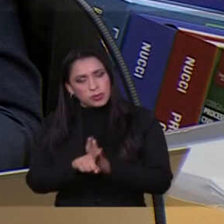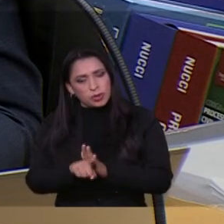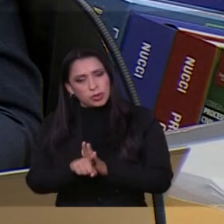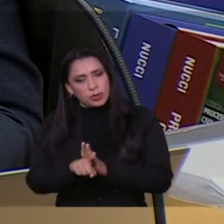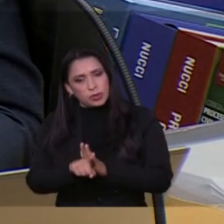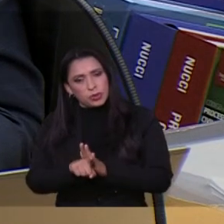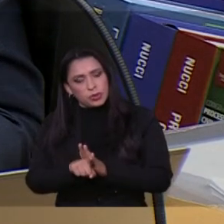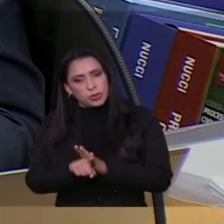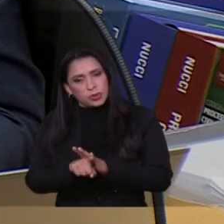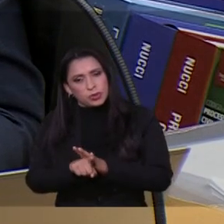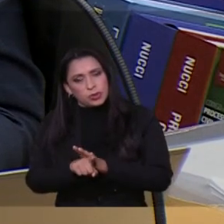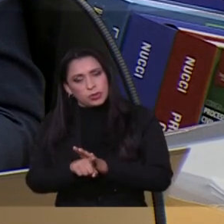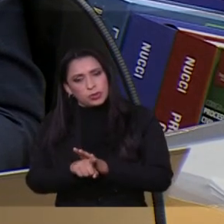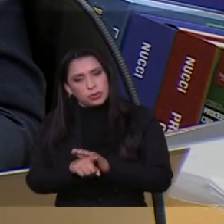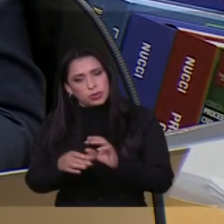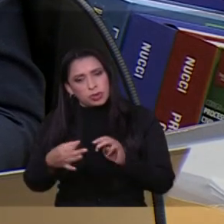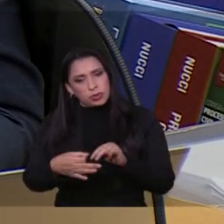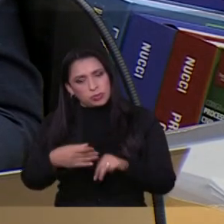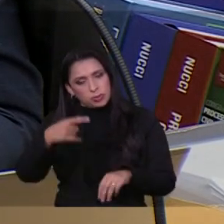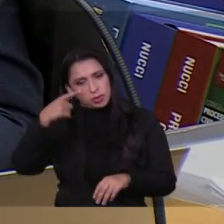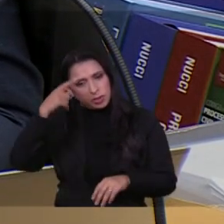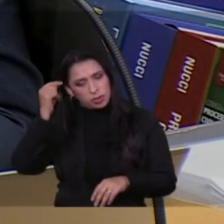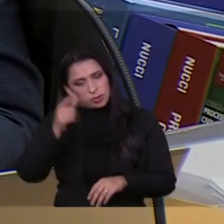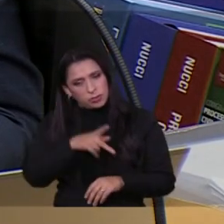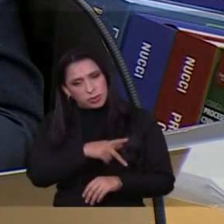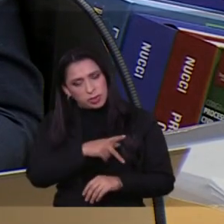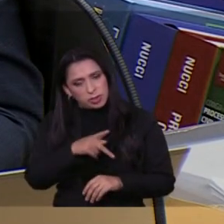se pretende também fazer,